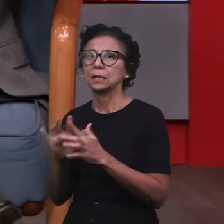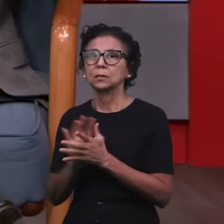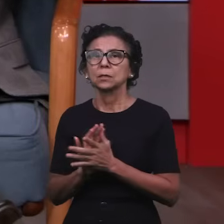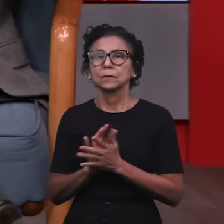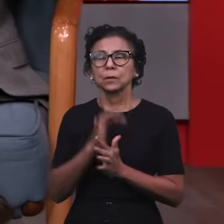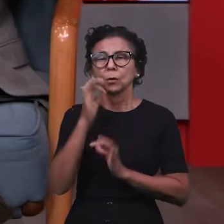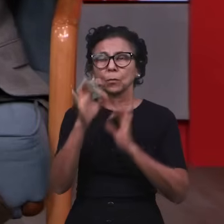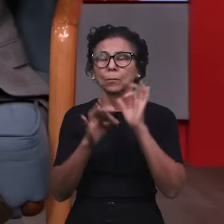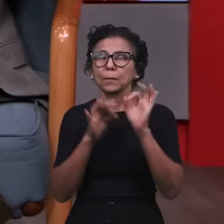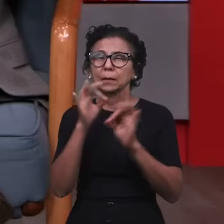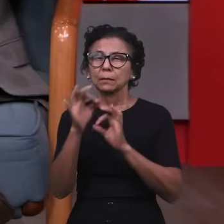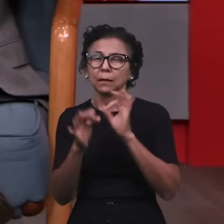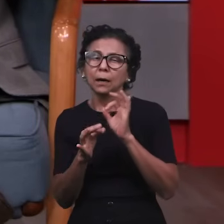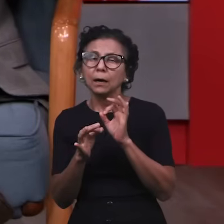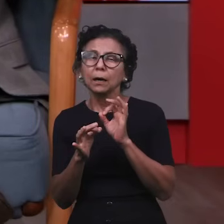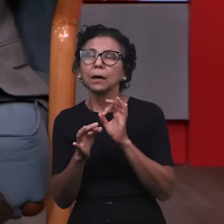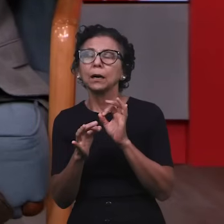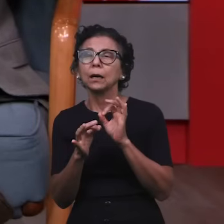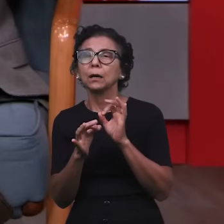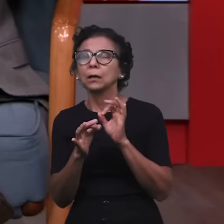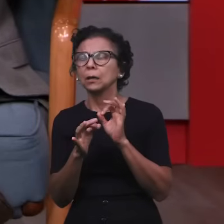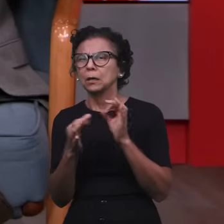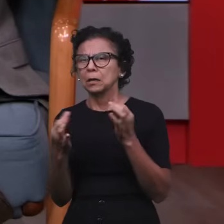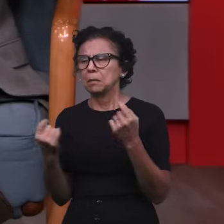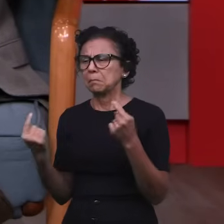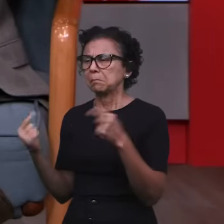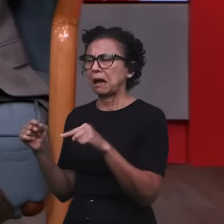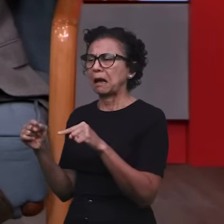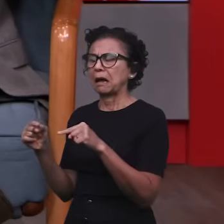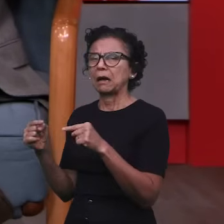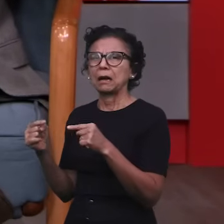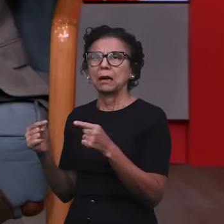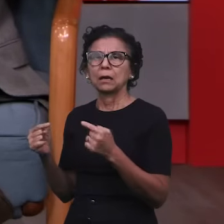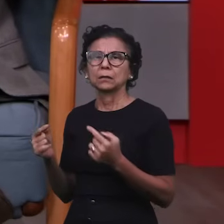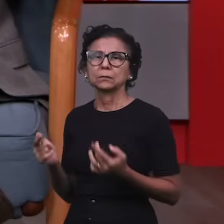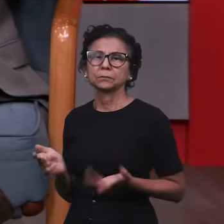dentro do seu lar, com pessoas que não estão